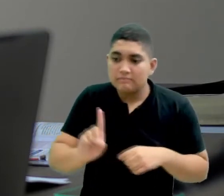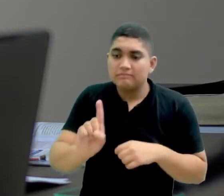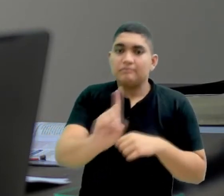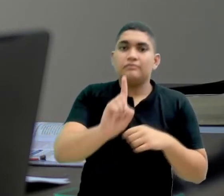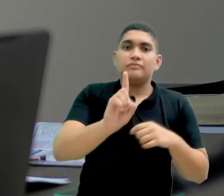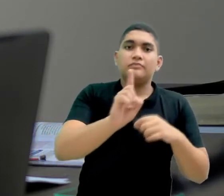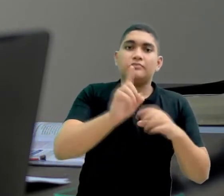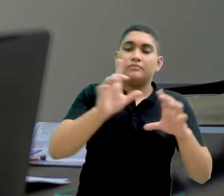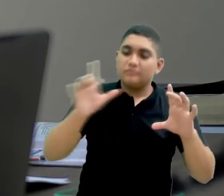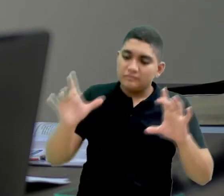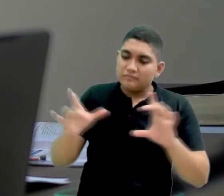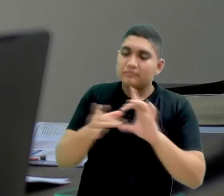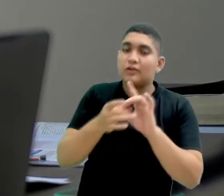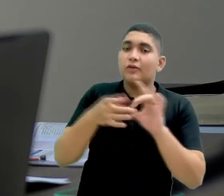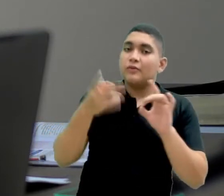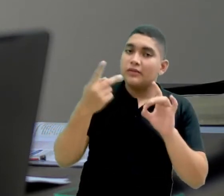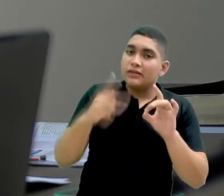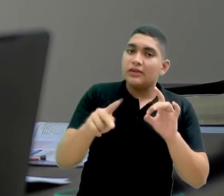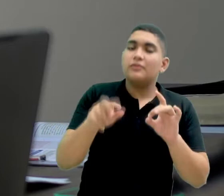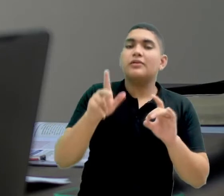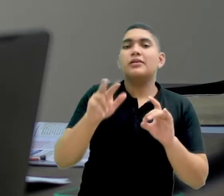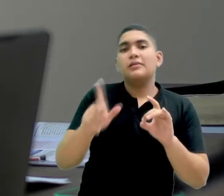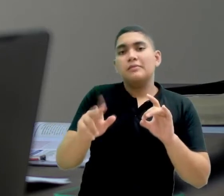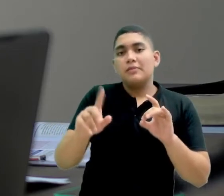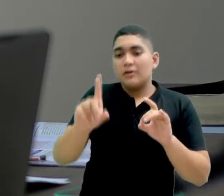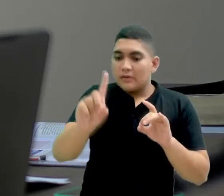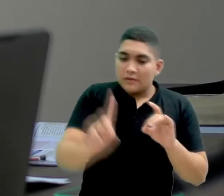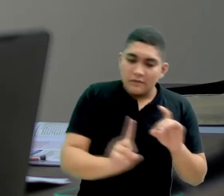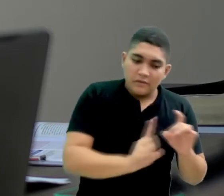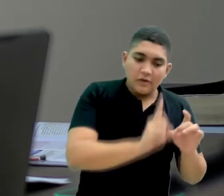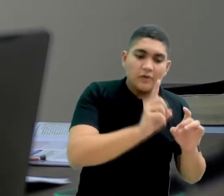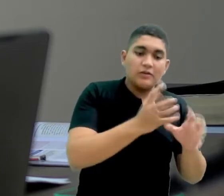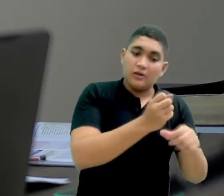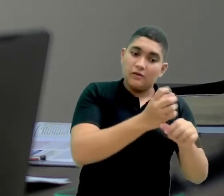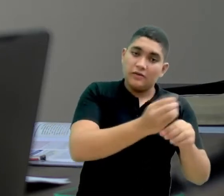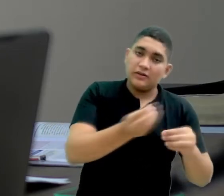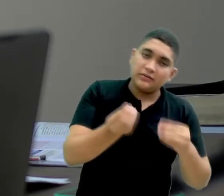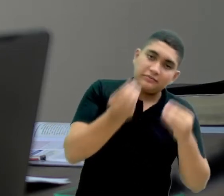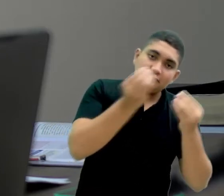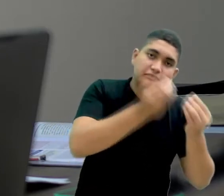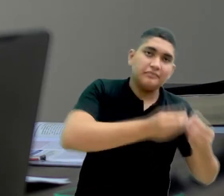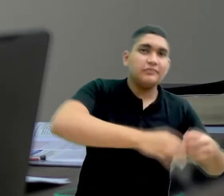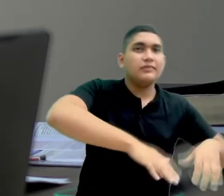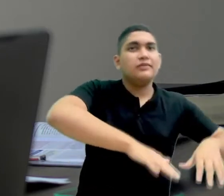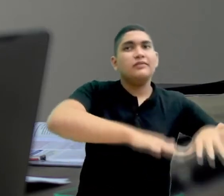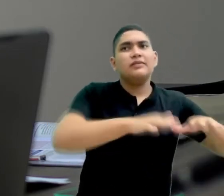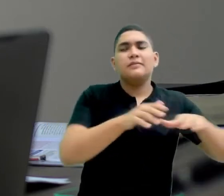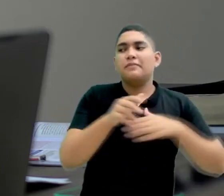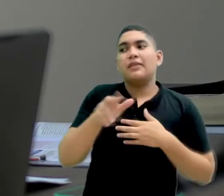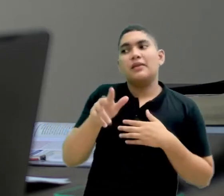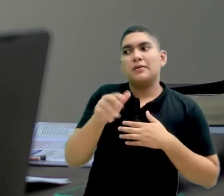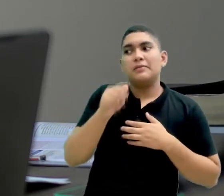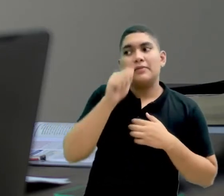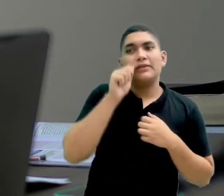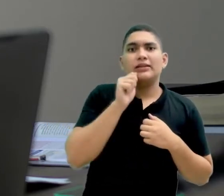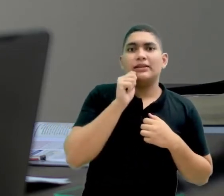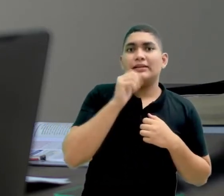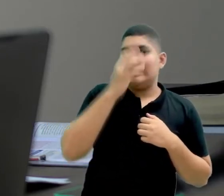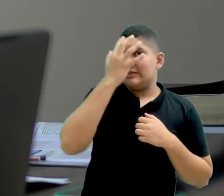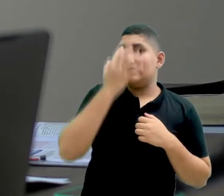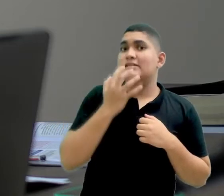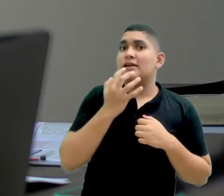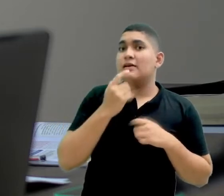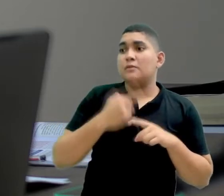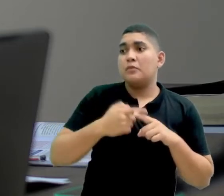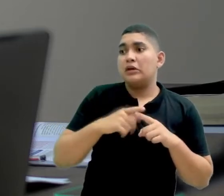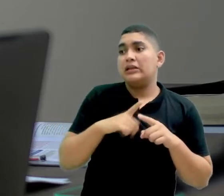e depois vem e apresenta a tua oferta. Irmão André, isso é muito sério, né? Porque muitas pessoas,